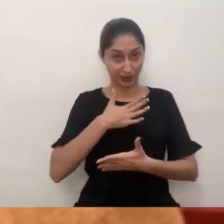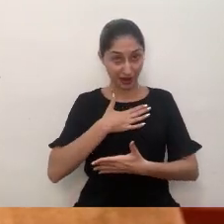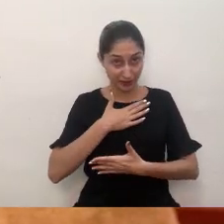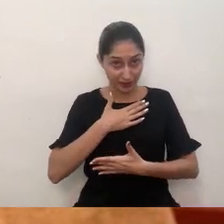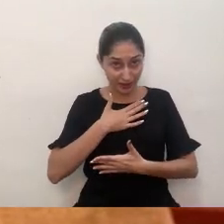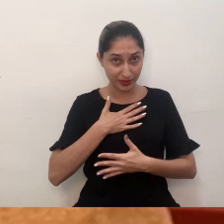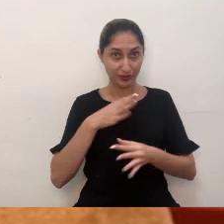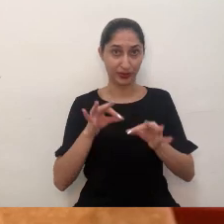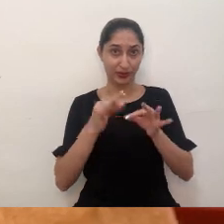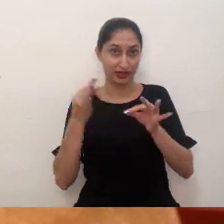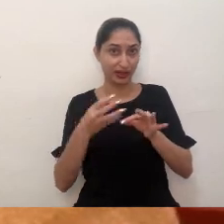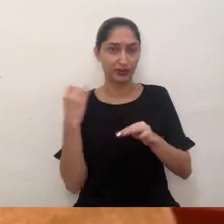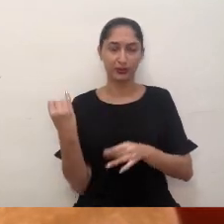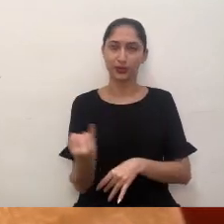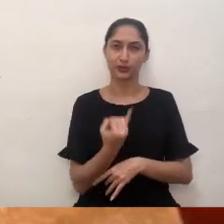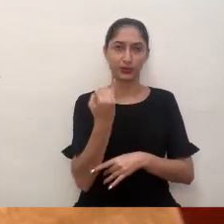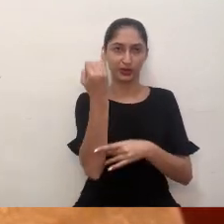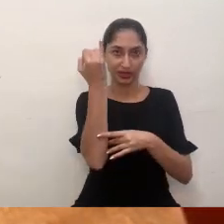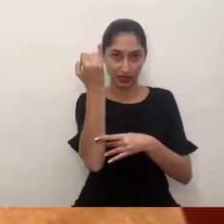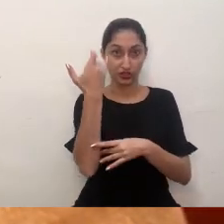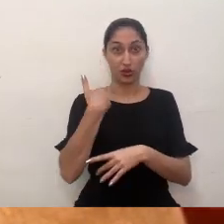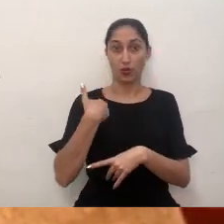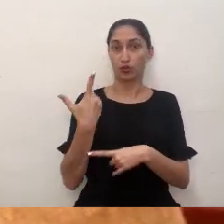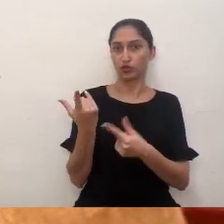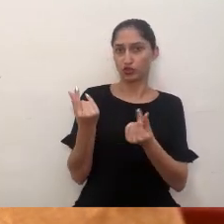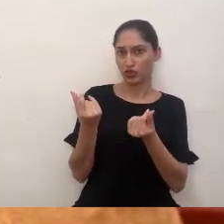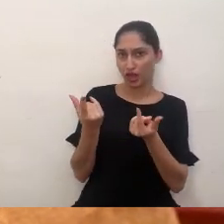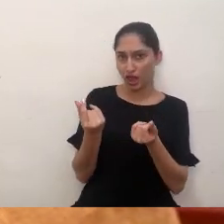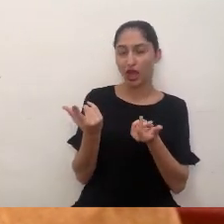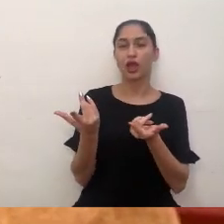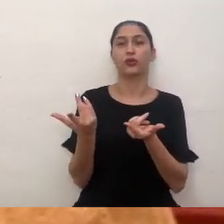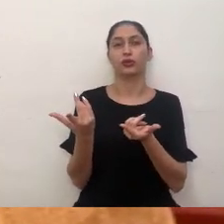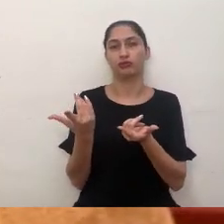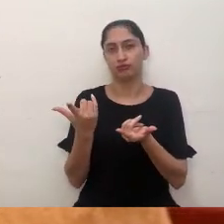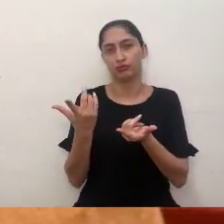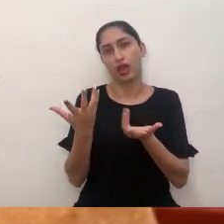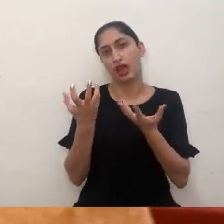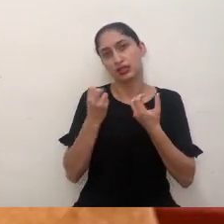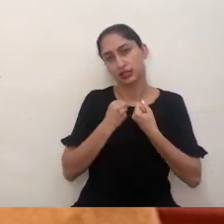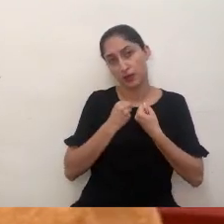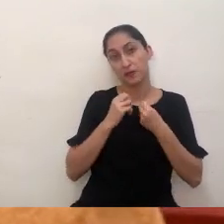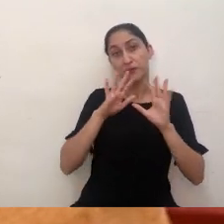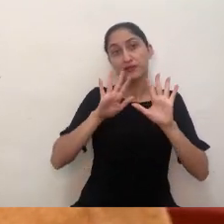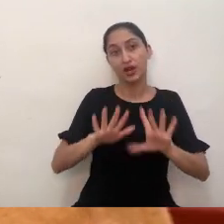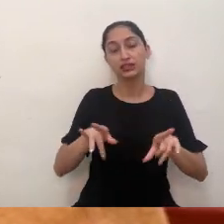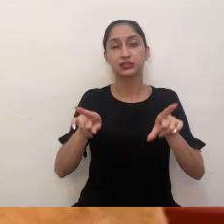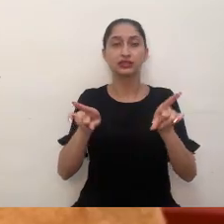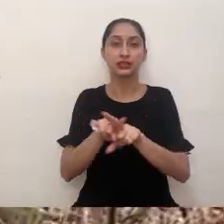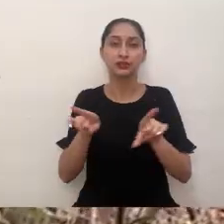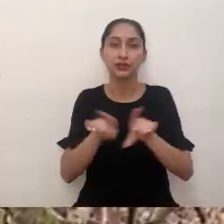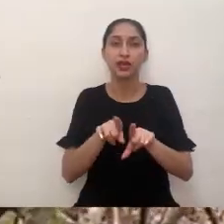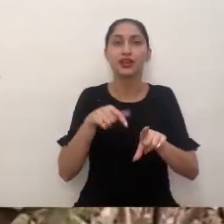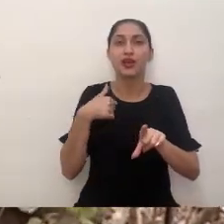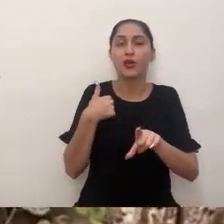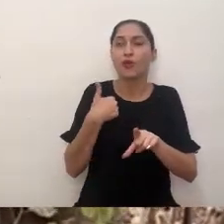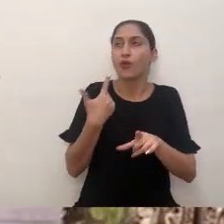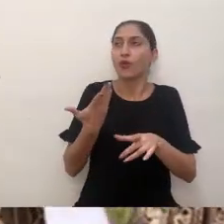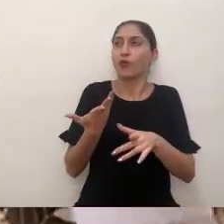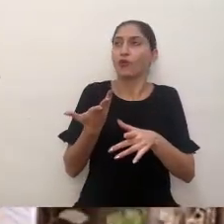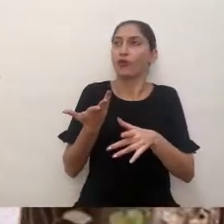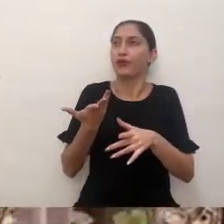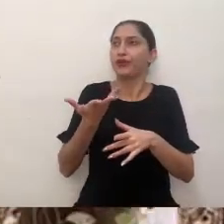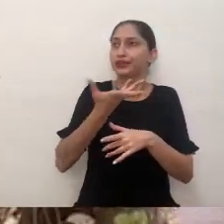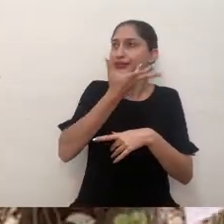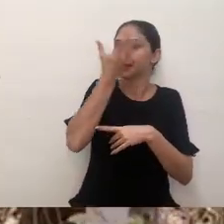muito importante, não só pelo dinheiro que eu recebo pela peça que eu faço, mas o bordado para mim é uma terapia. É onde que